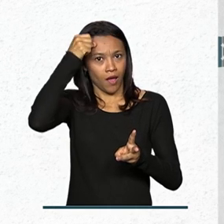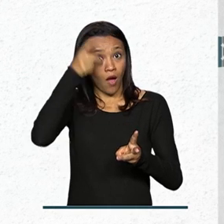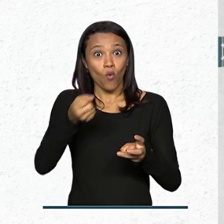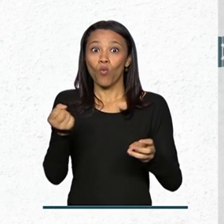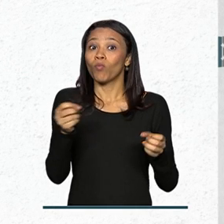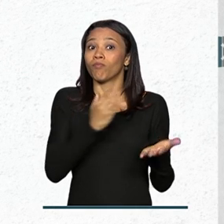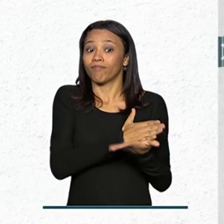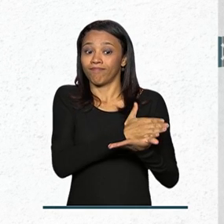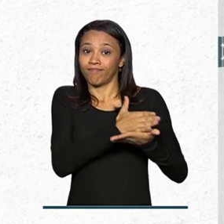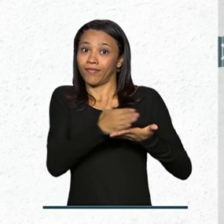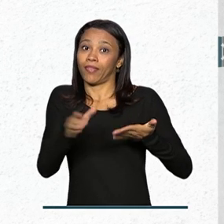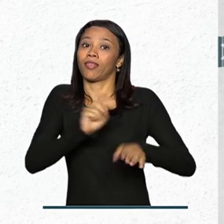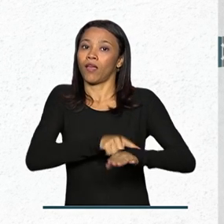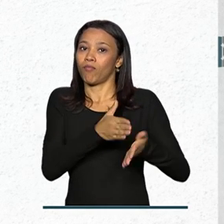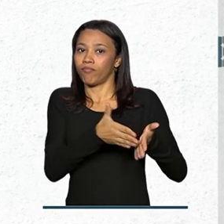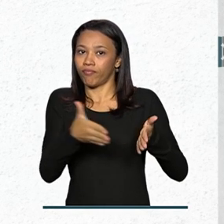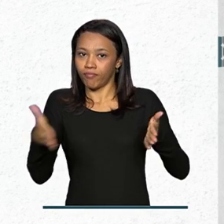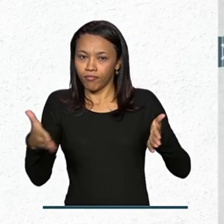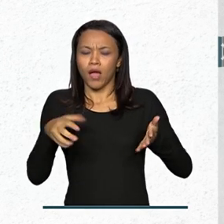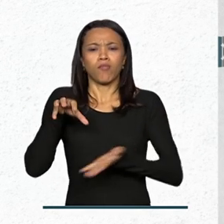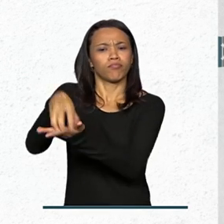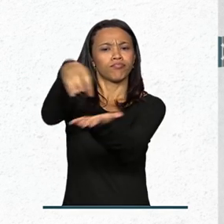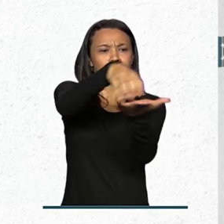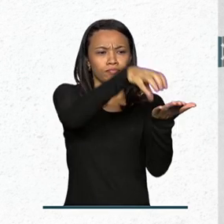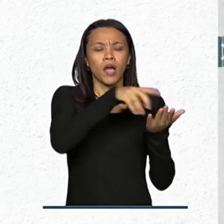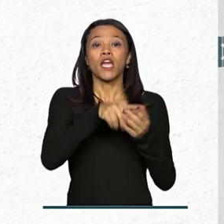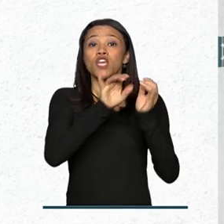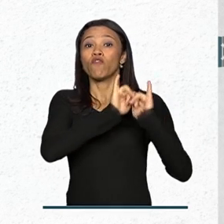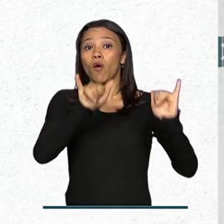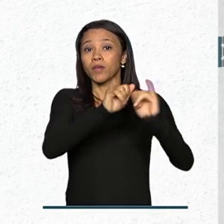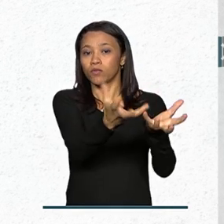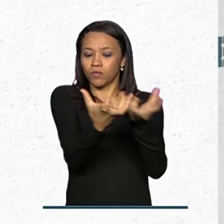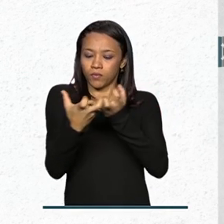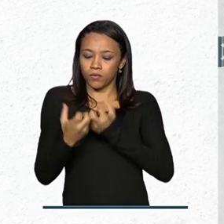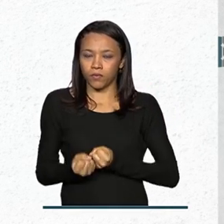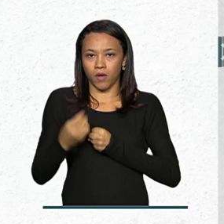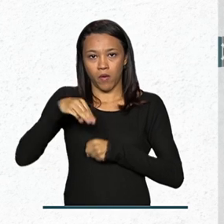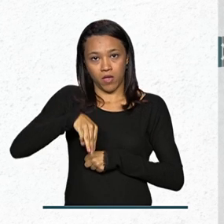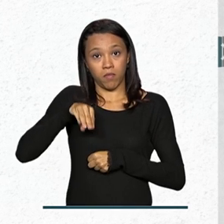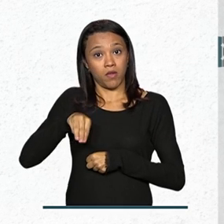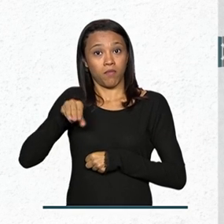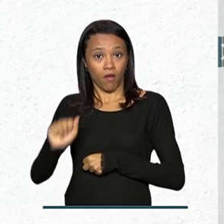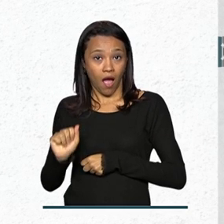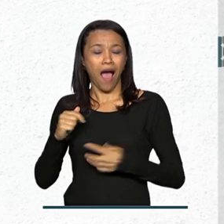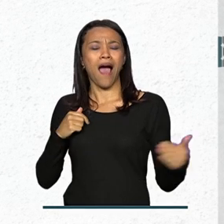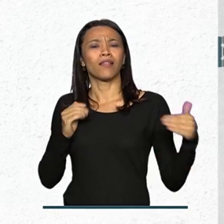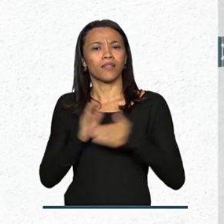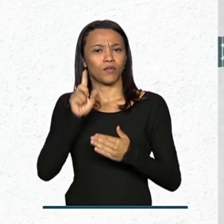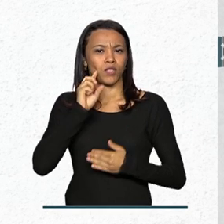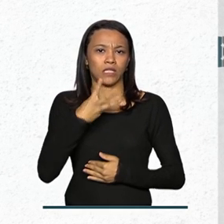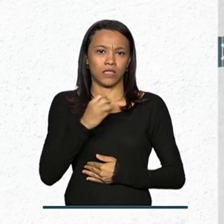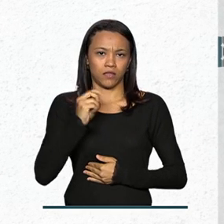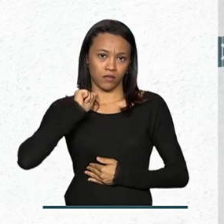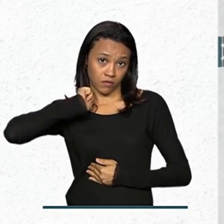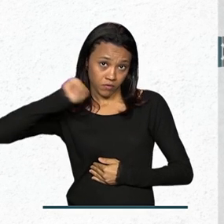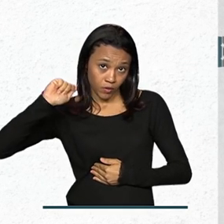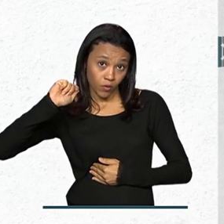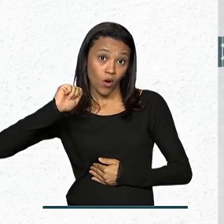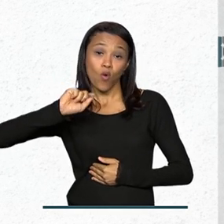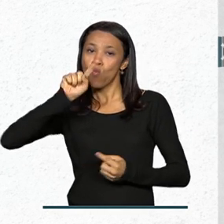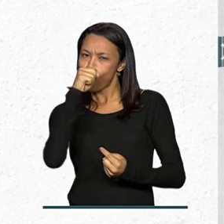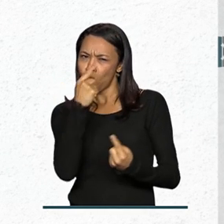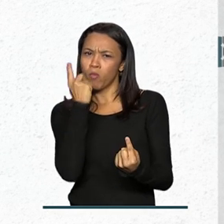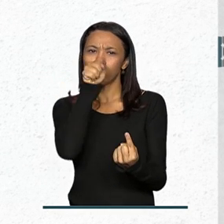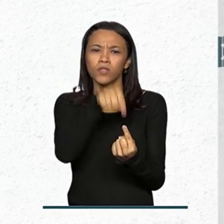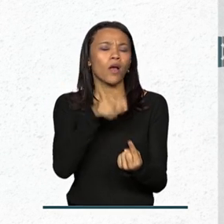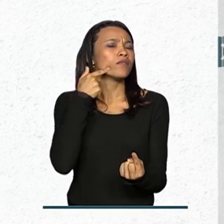novo prazo. As instituições podem enviar os dados ao Ministério do Meio Ambiente até o dia 30 de abril. Um dos